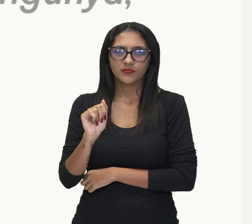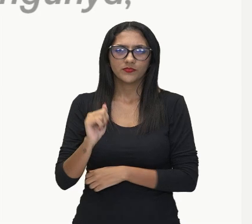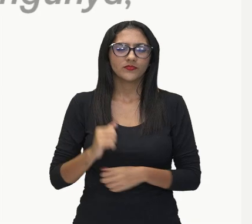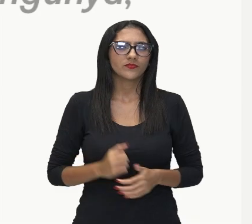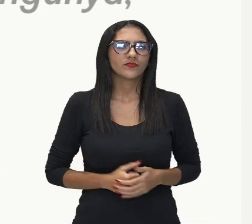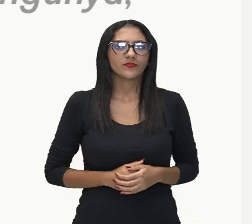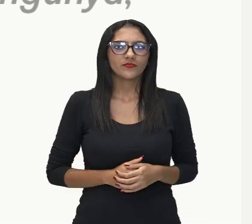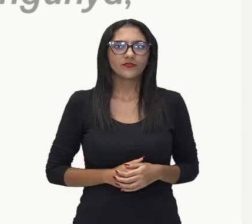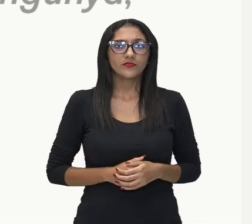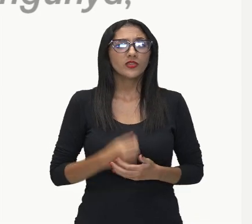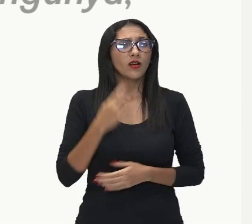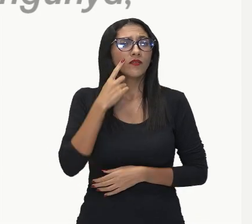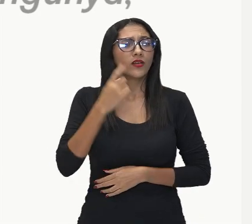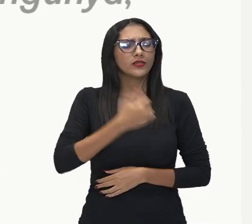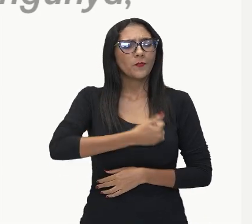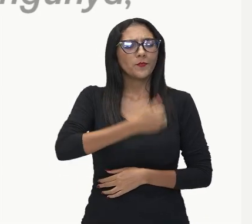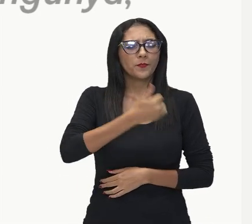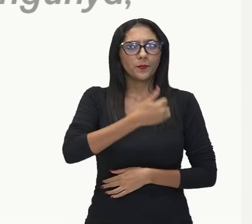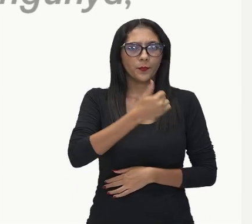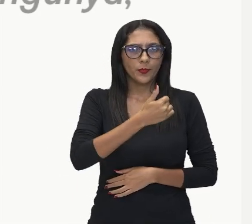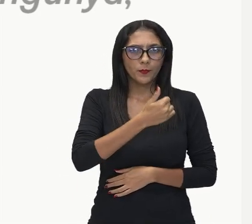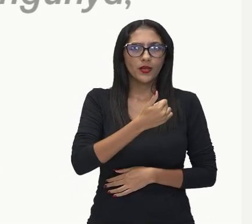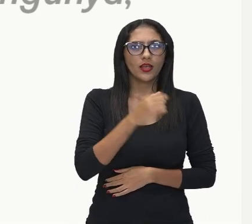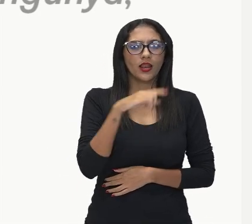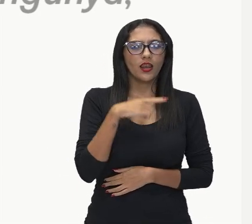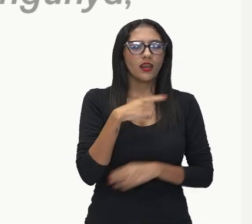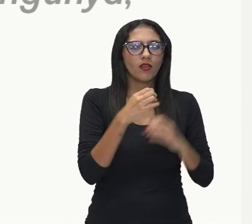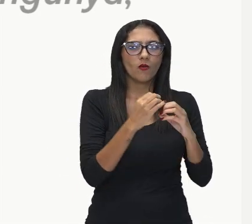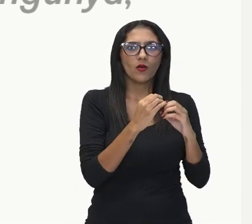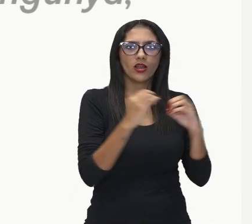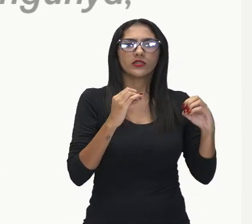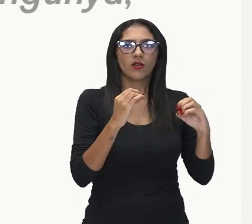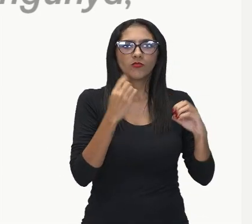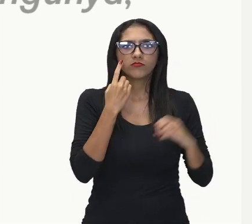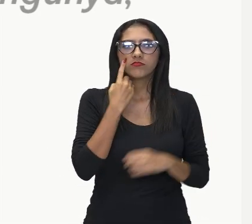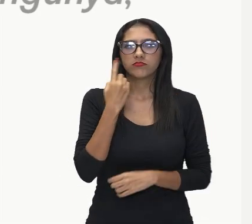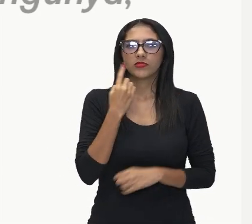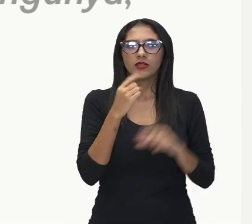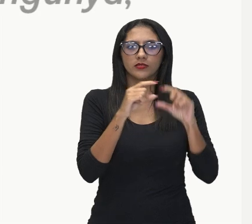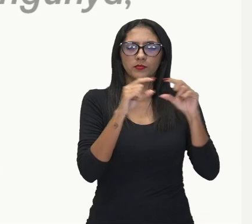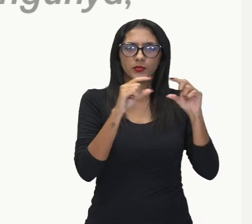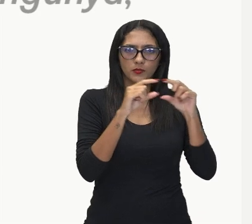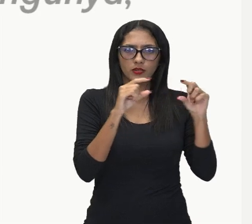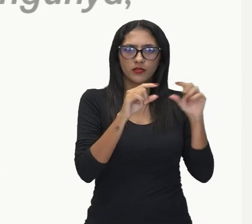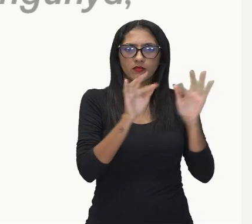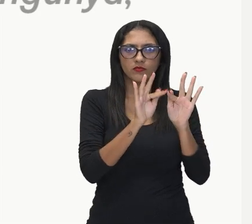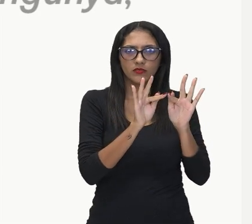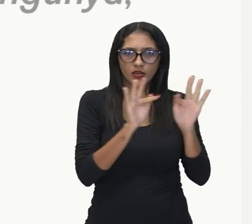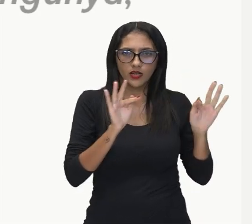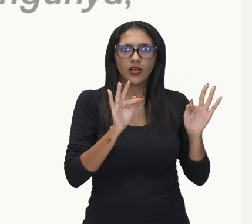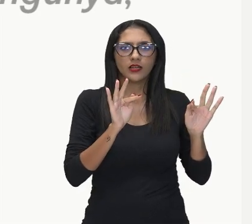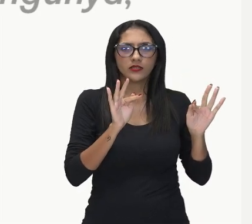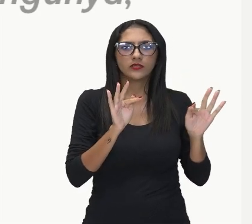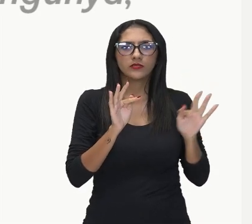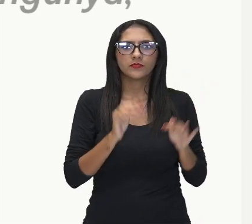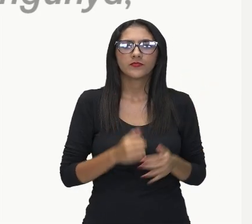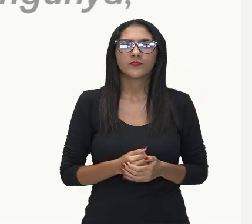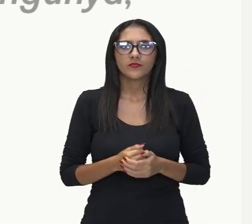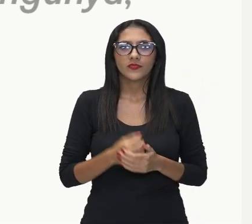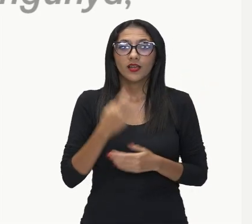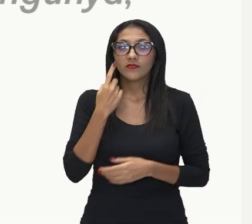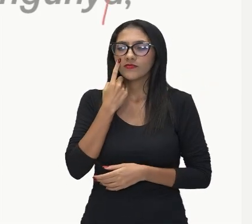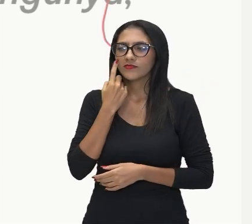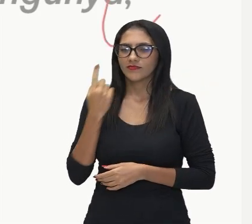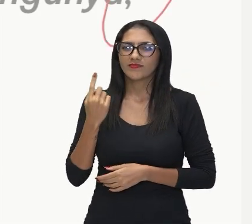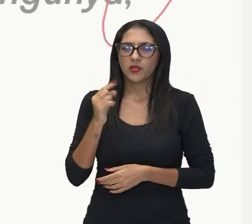que a primeira oração, pessoal, é este enunciado e a extensão dela é até esse ponto